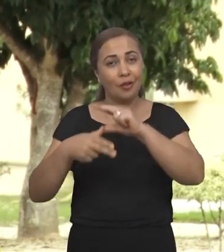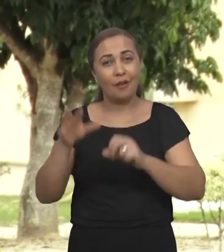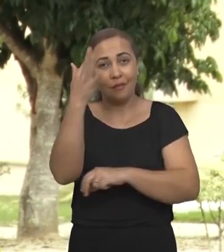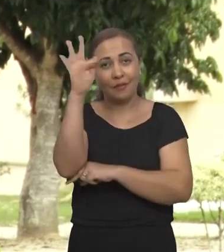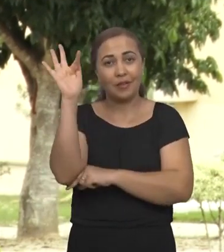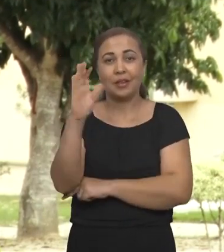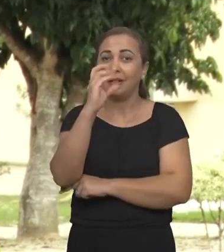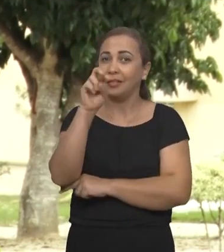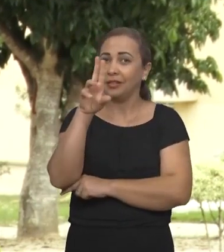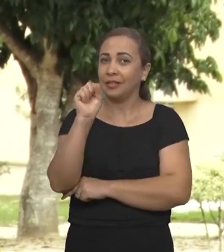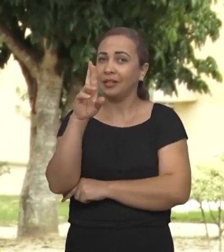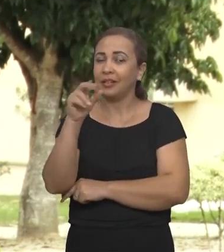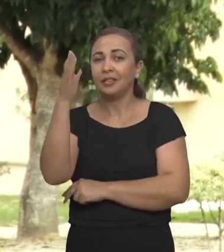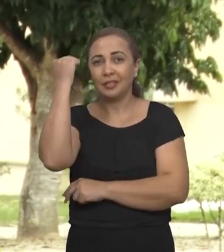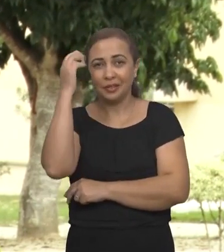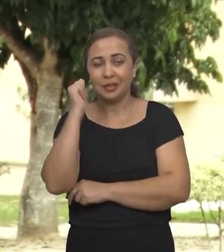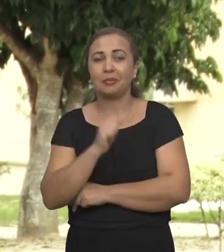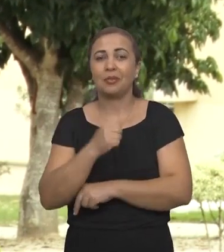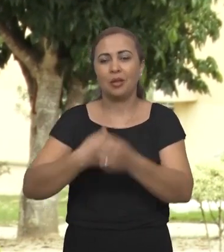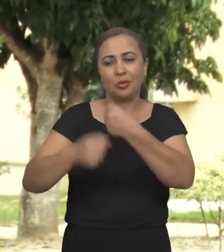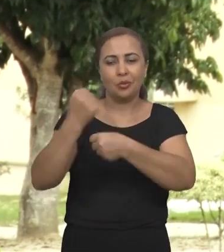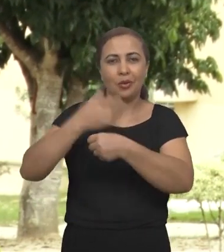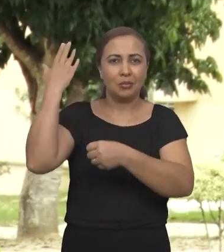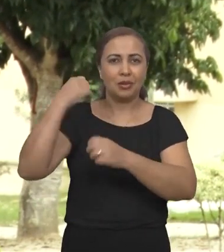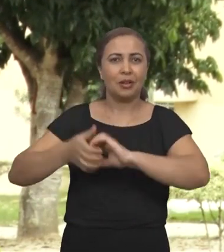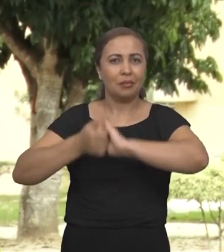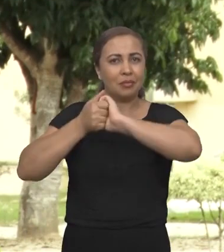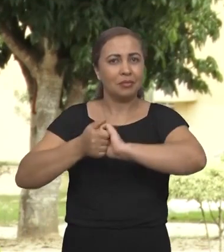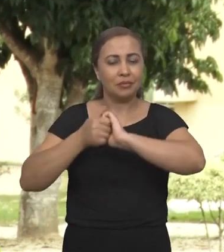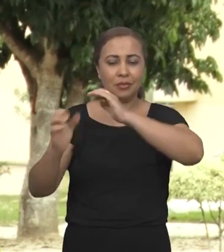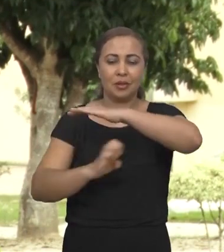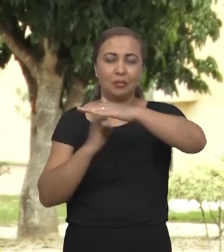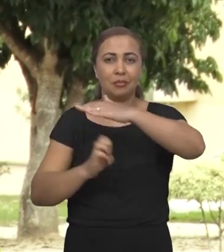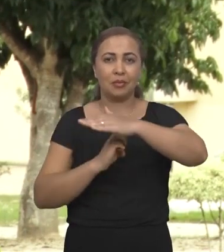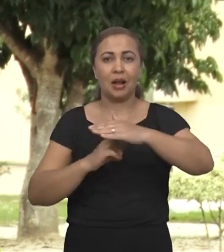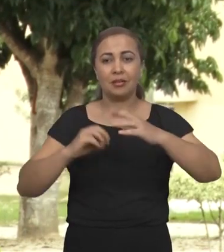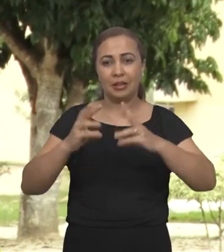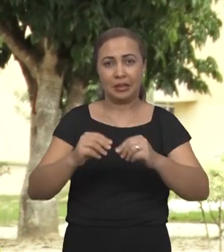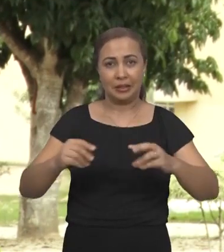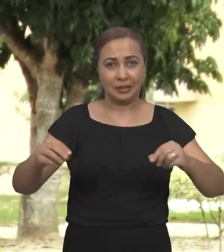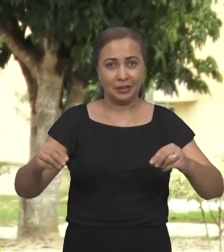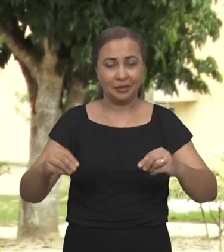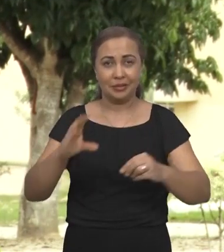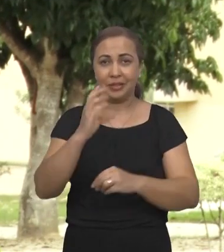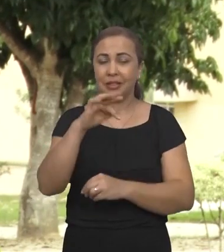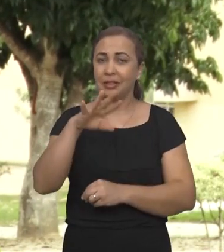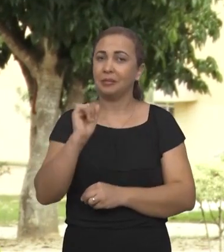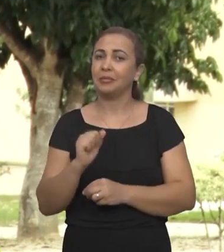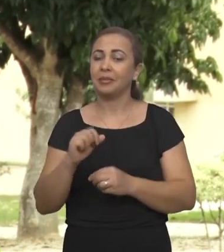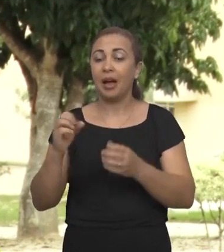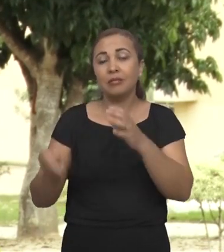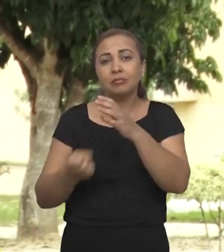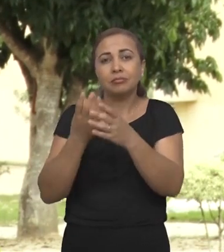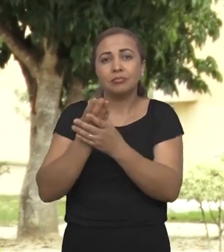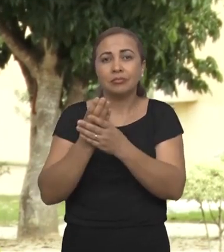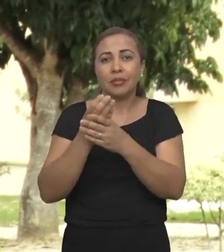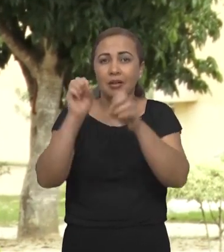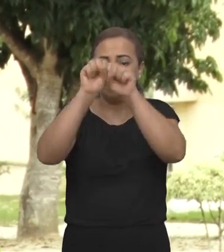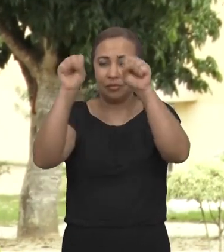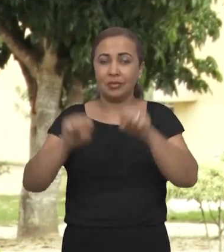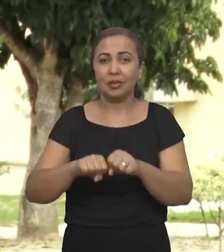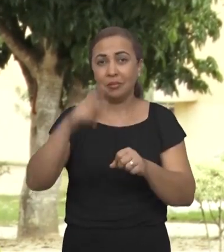sabem bem disso. Desde o ano passado, eles estão com a parceria com uma empresa de cimento. A ideia é criar um sistema